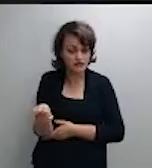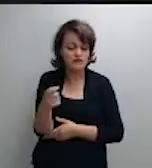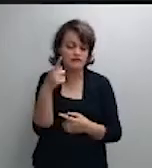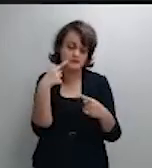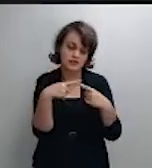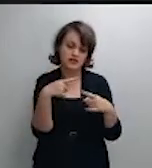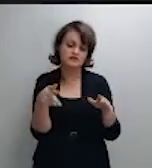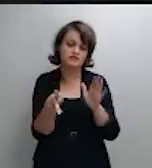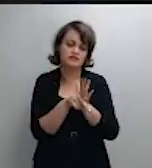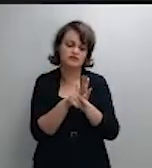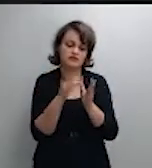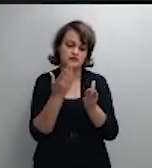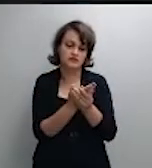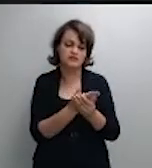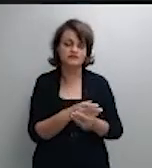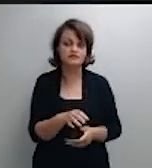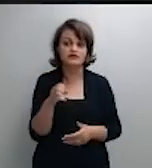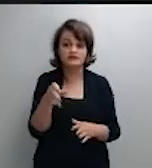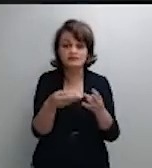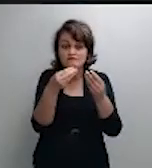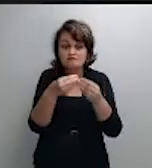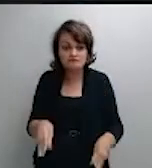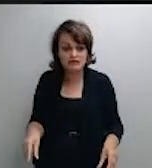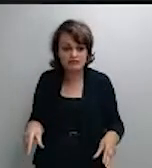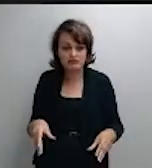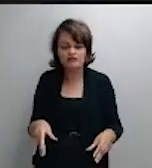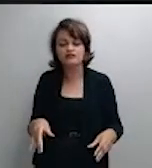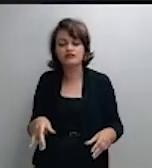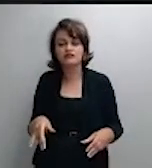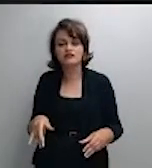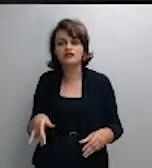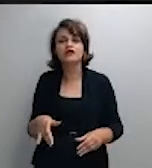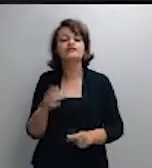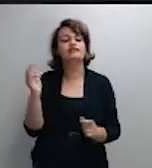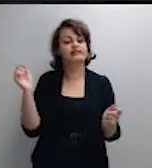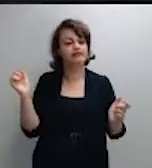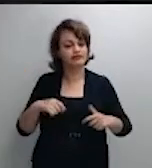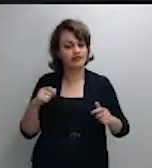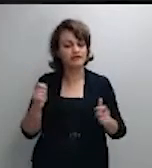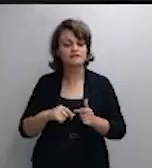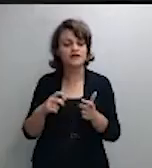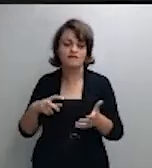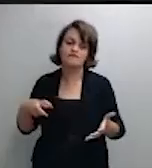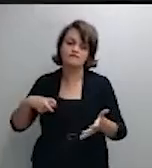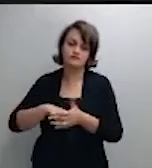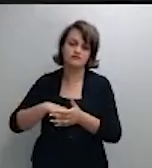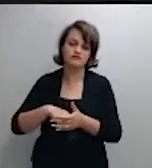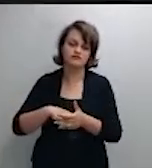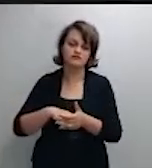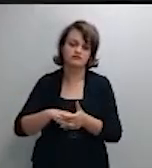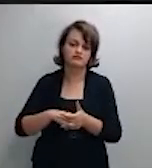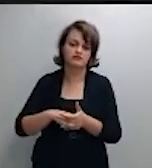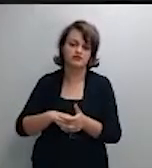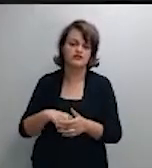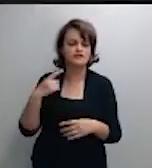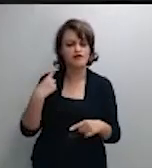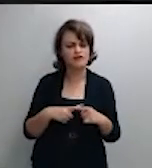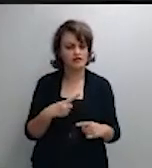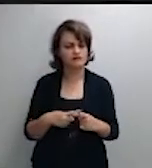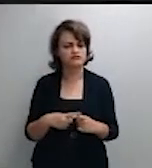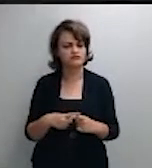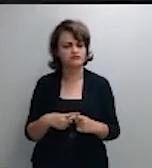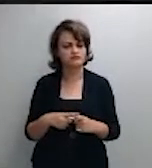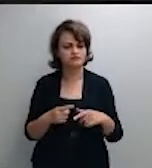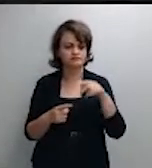Então, até caso de perda de objeto, é possível a condenação do honorário. E por que, excelências?